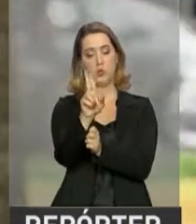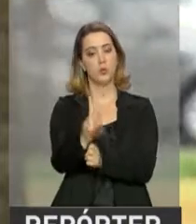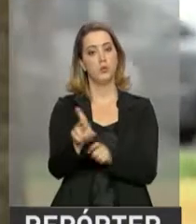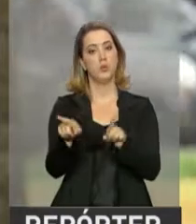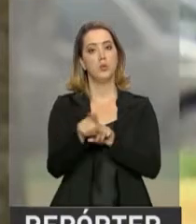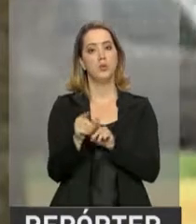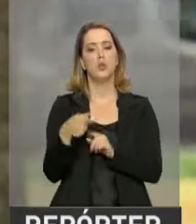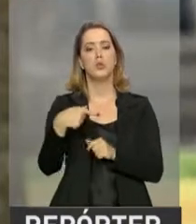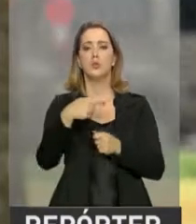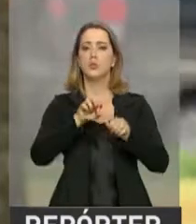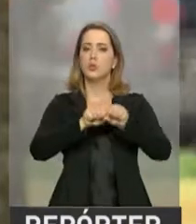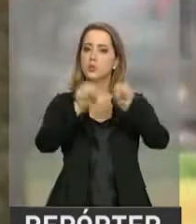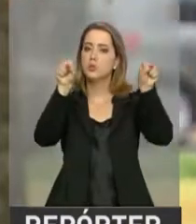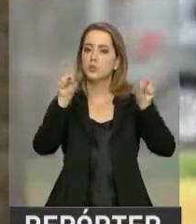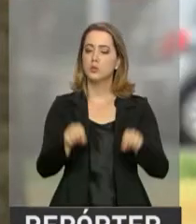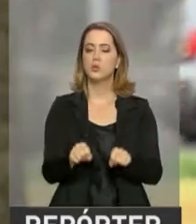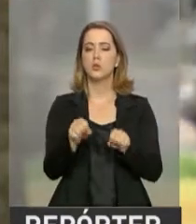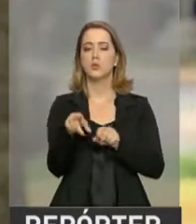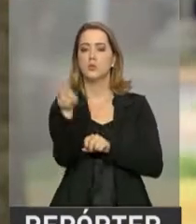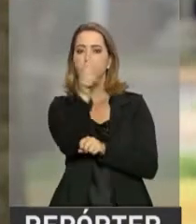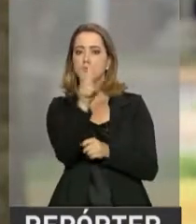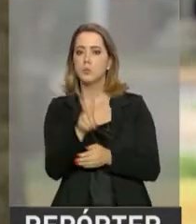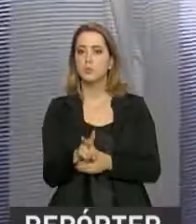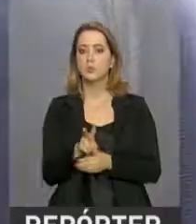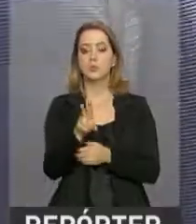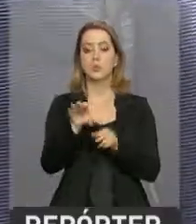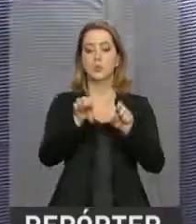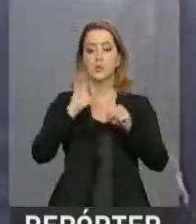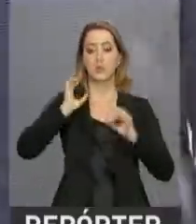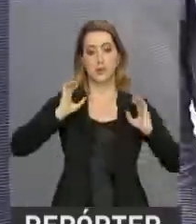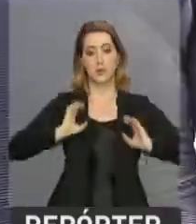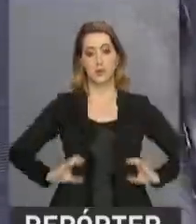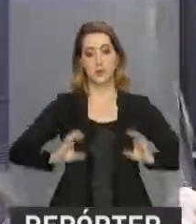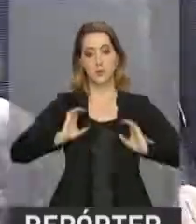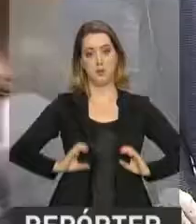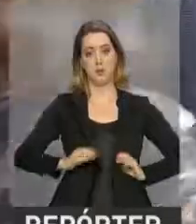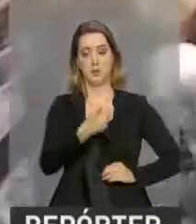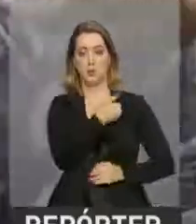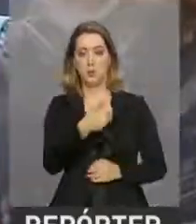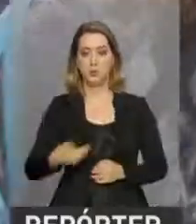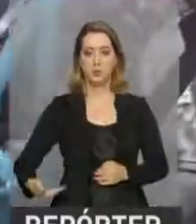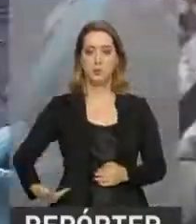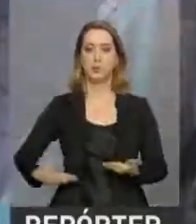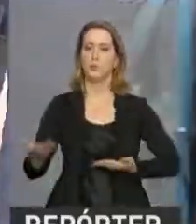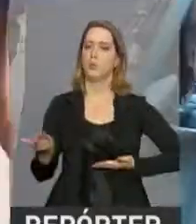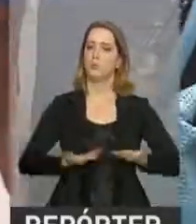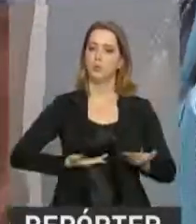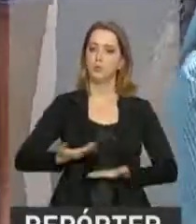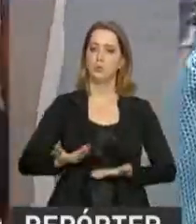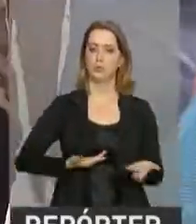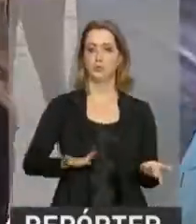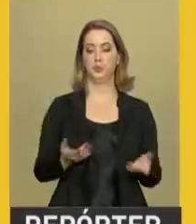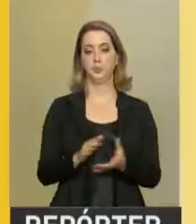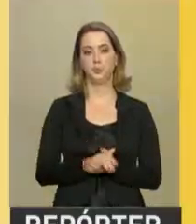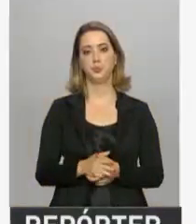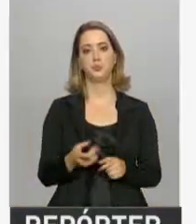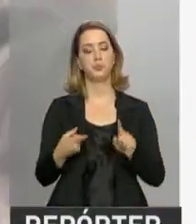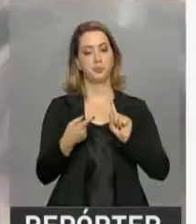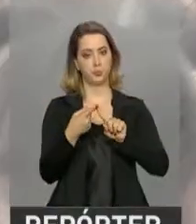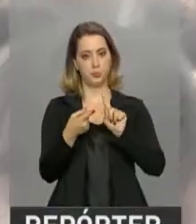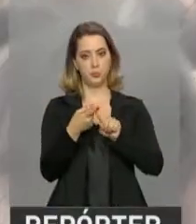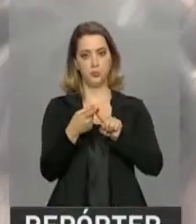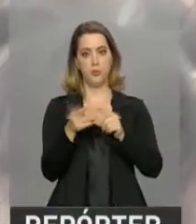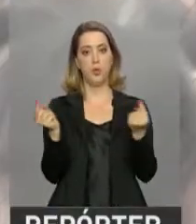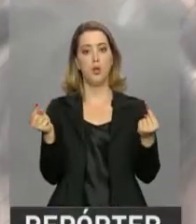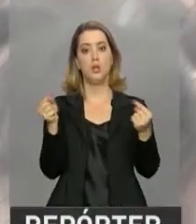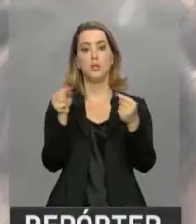cidadã de serviços e políticas públicas a iniciativa vai funcionar de duas formas a primeira será por meio de canais